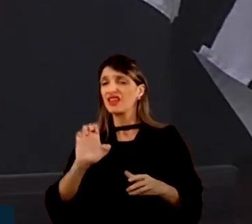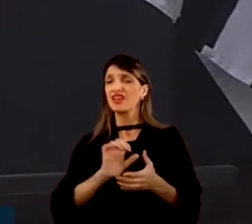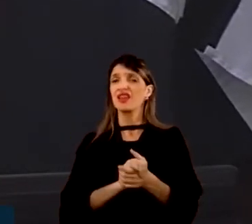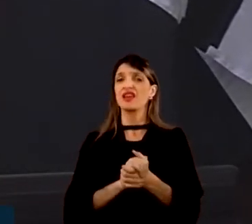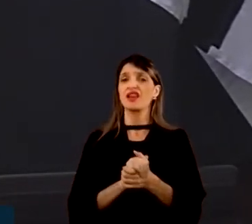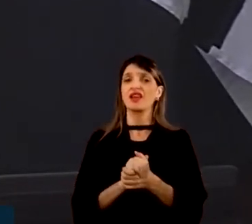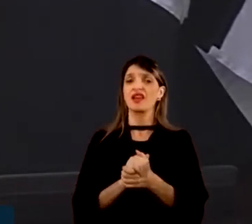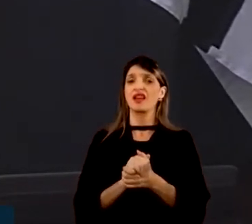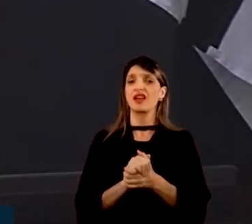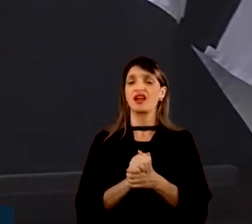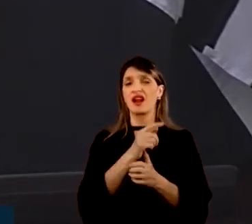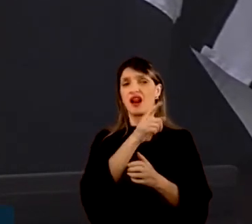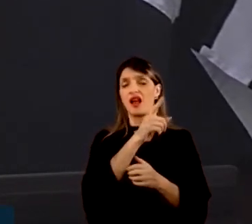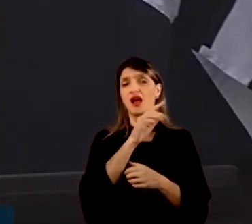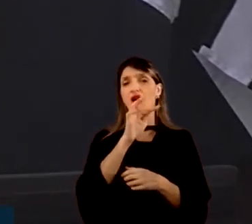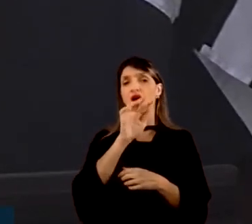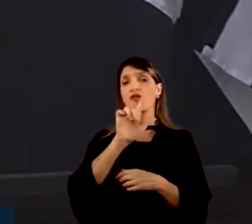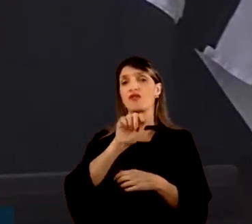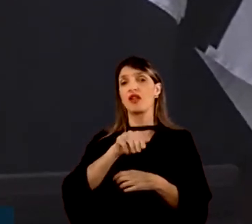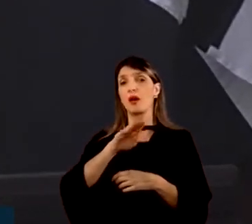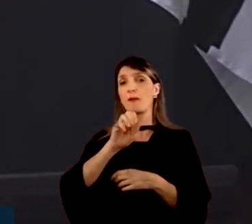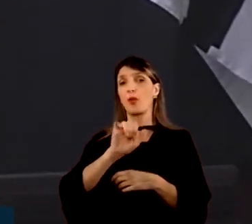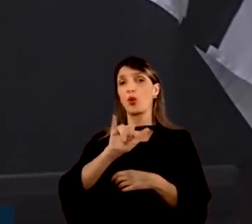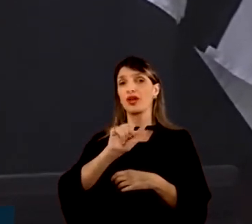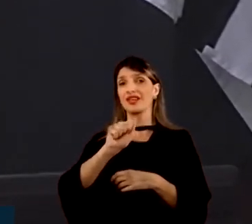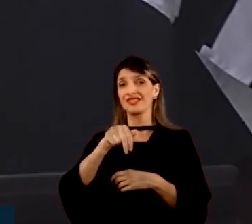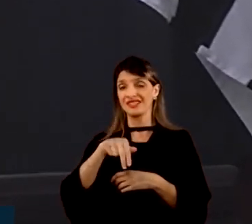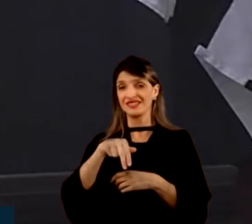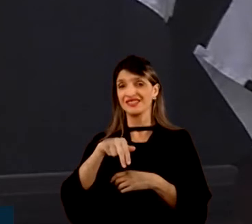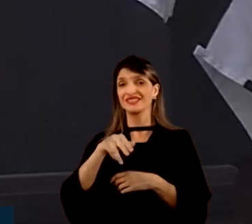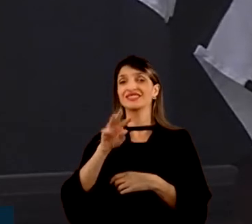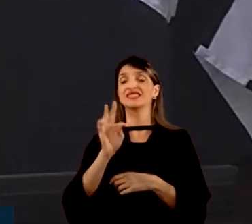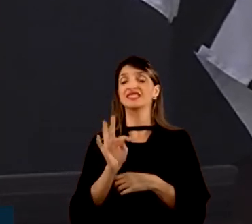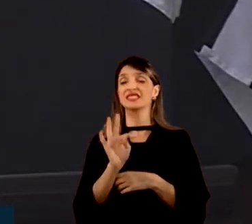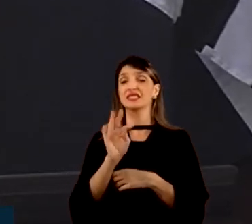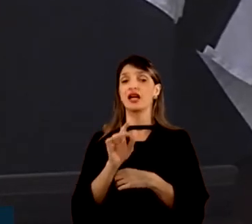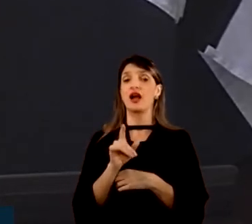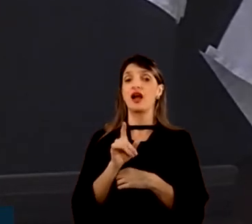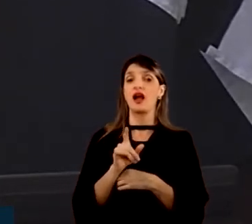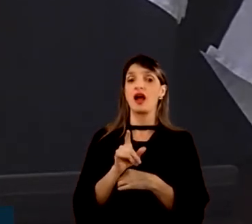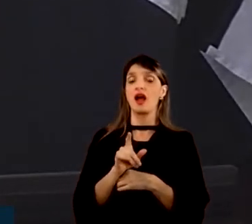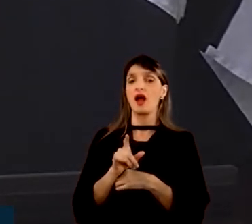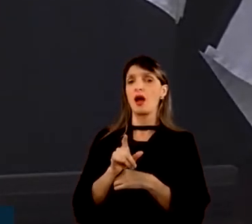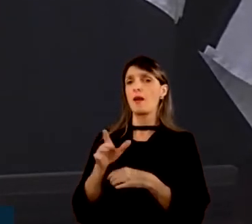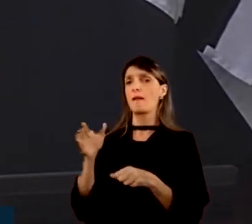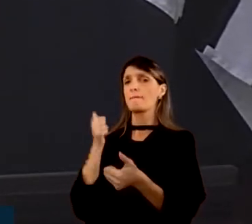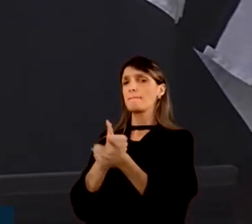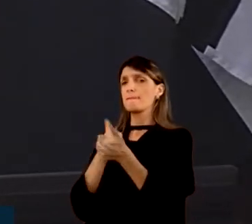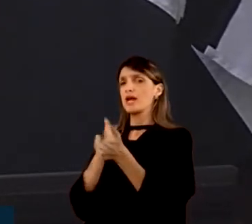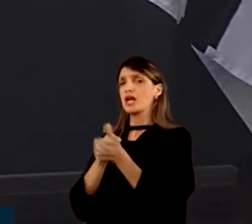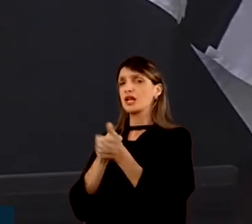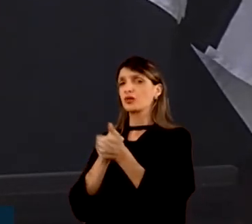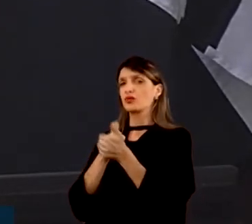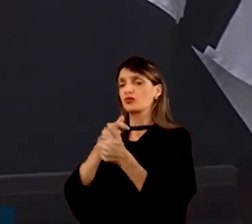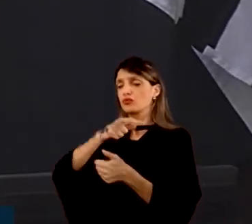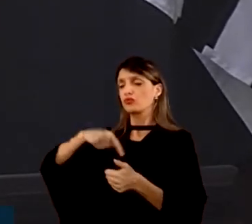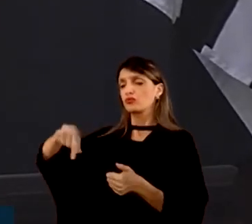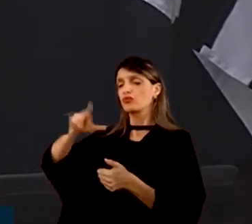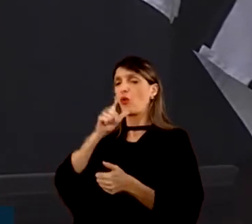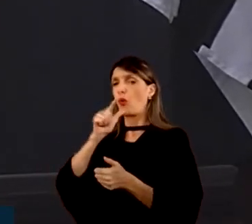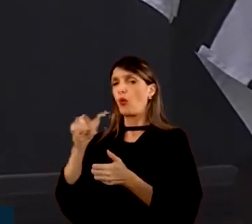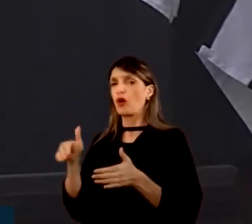no Flamboyant, fazendo encontros ali próximo da Lagoa da Quinta da Belo Linda. Essas pessoas não